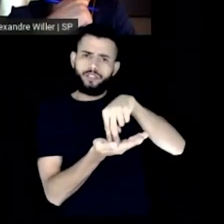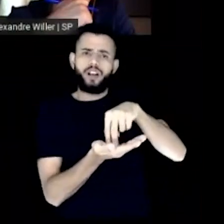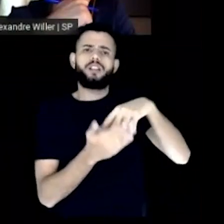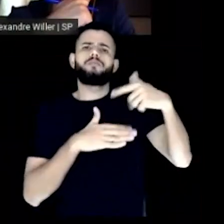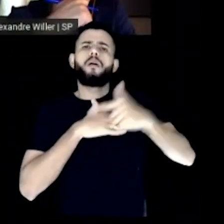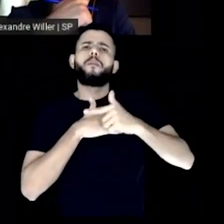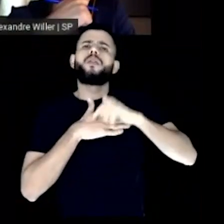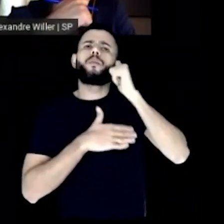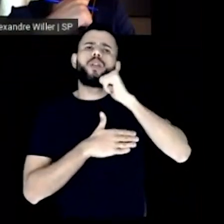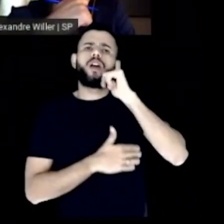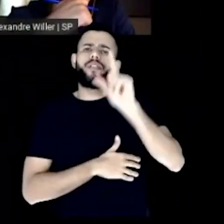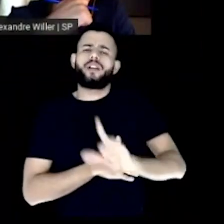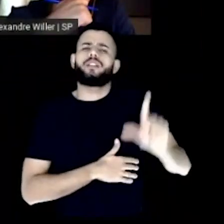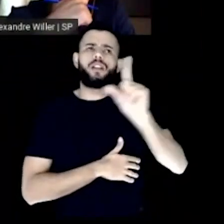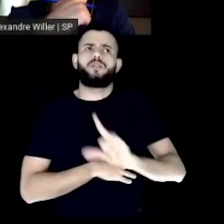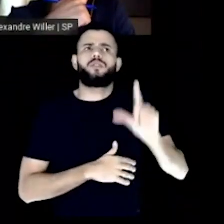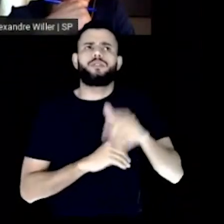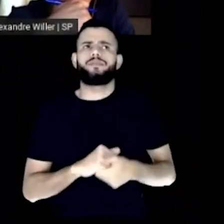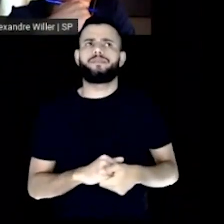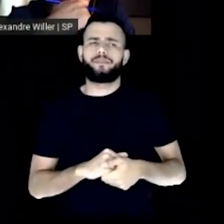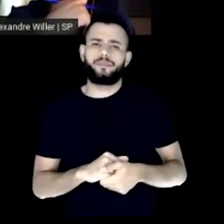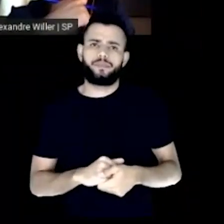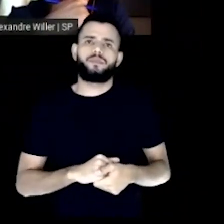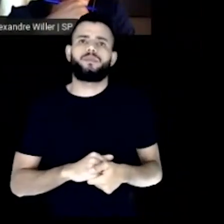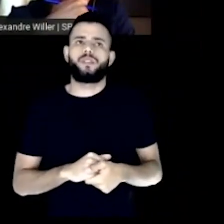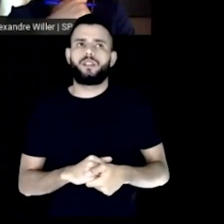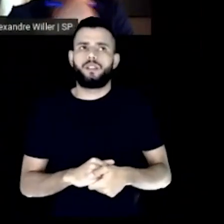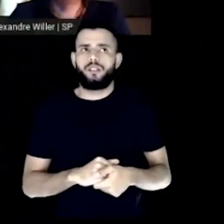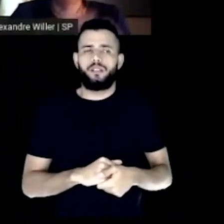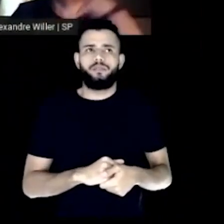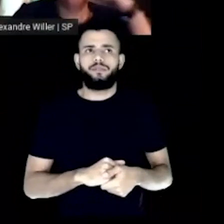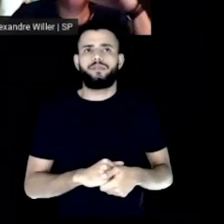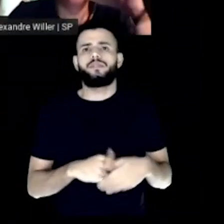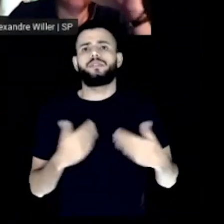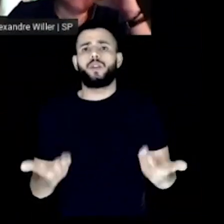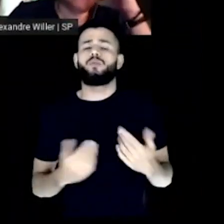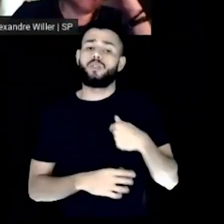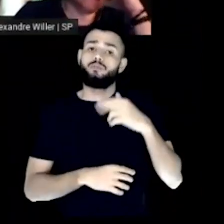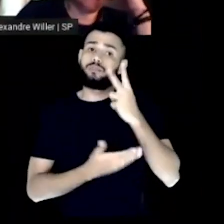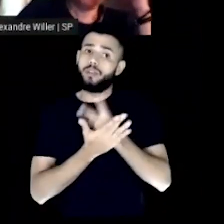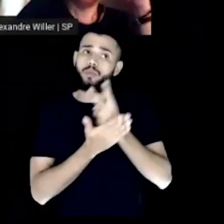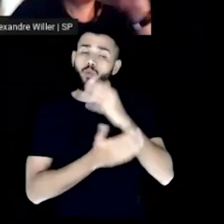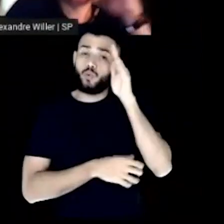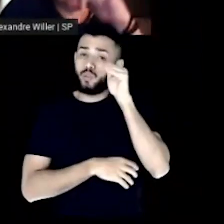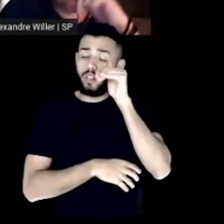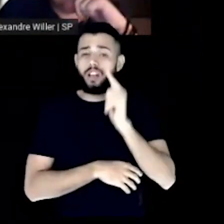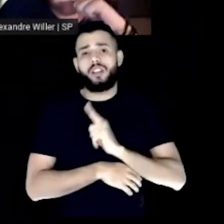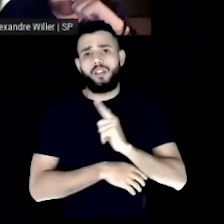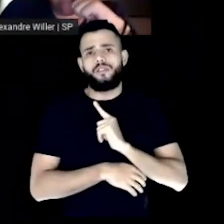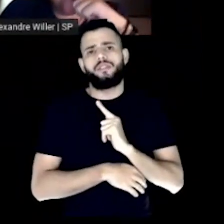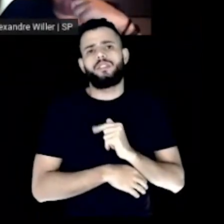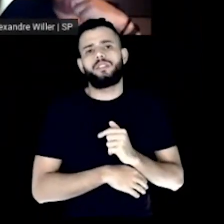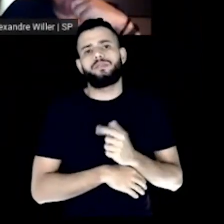de fala, de papel da mulher na literatura, e eu, uau! Então, sempre tive essa